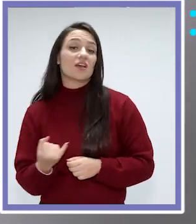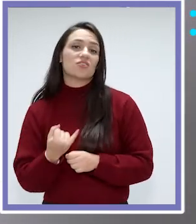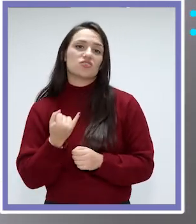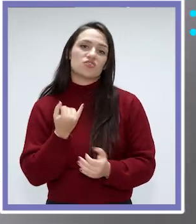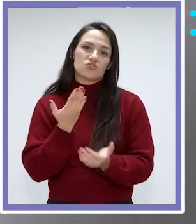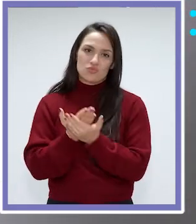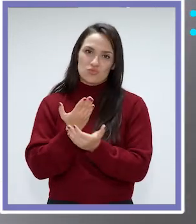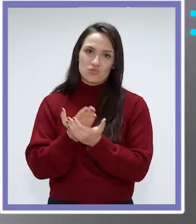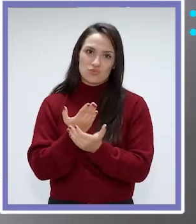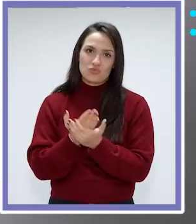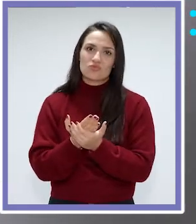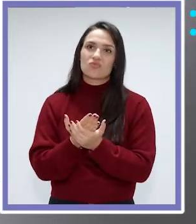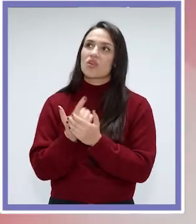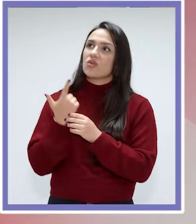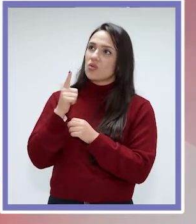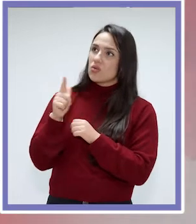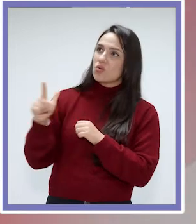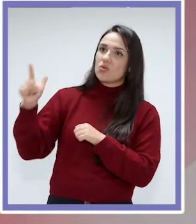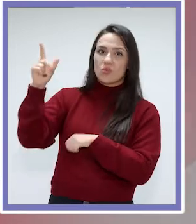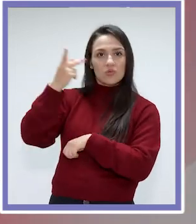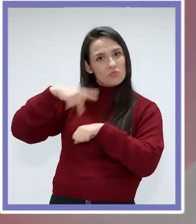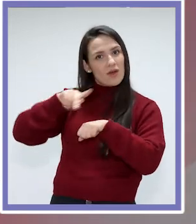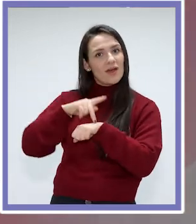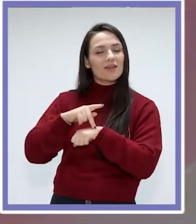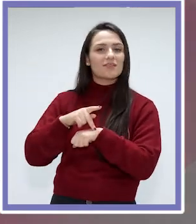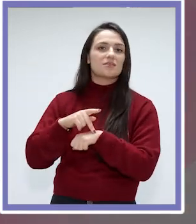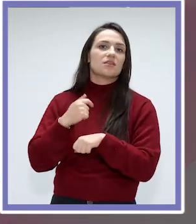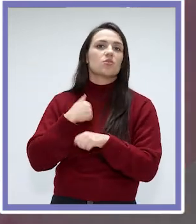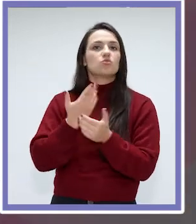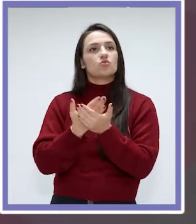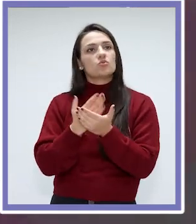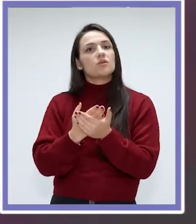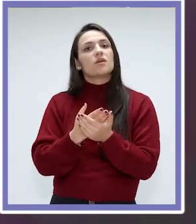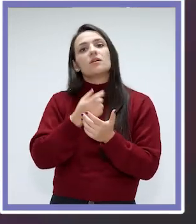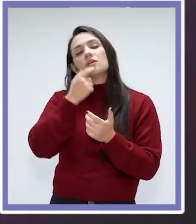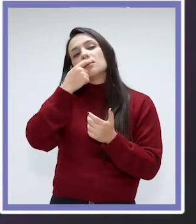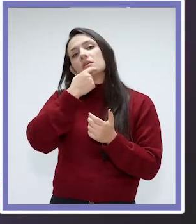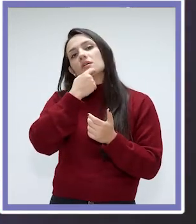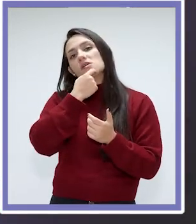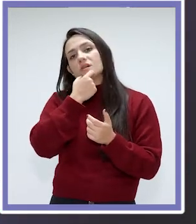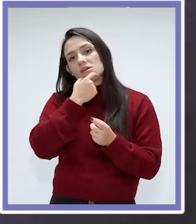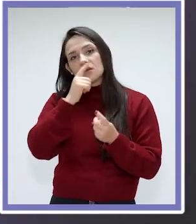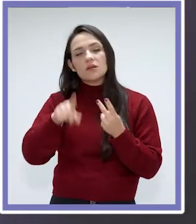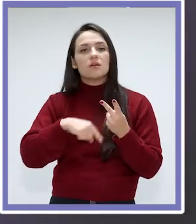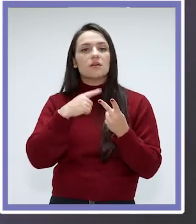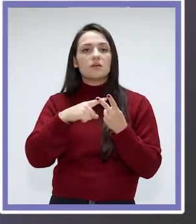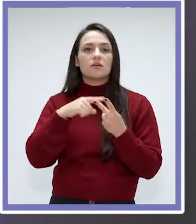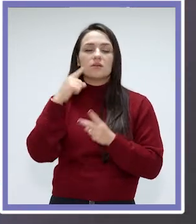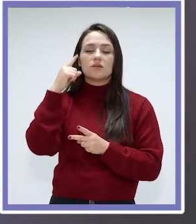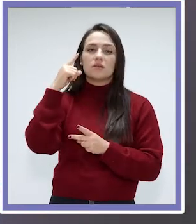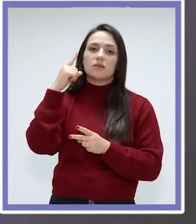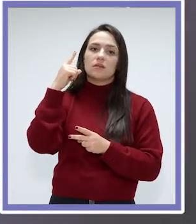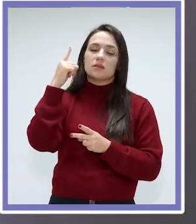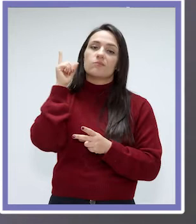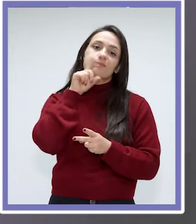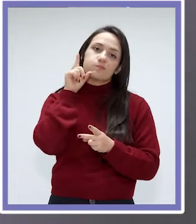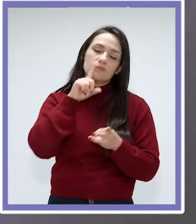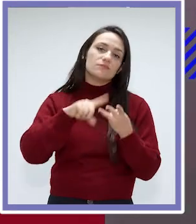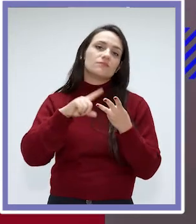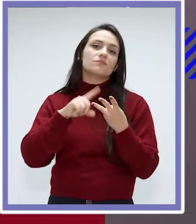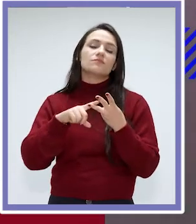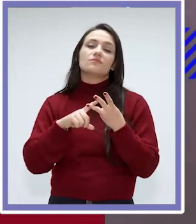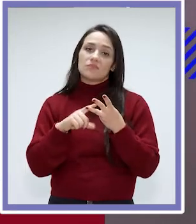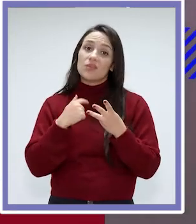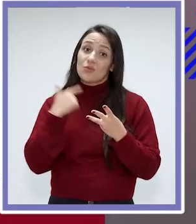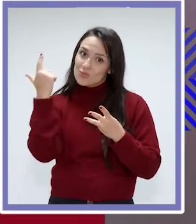exemplo, de estudar em outros países, né? Na Inglaterra, nos Estados Unidos, Canadá, mas a gente vai, você tem um